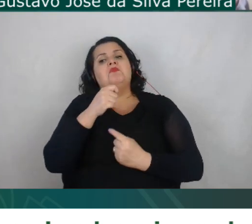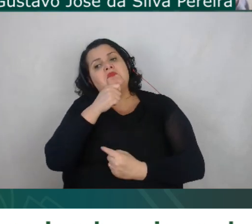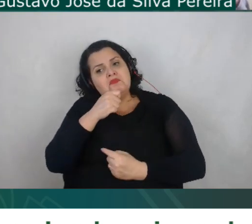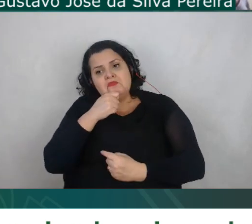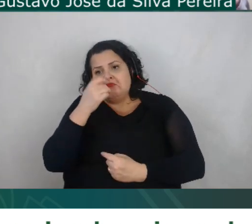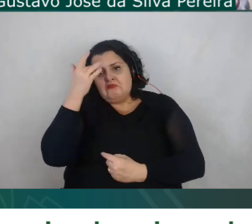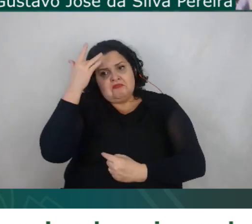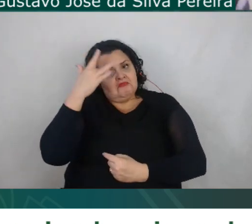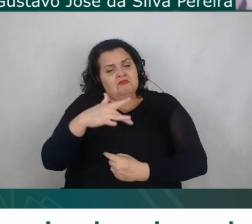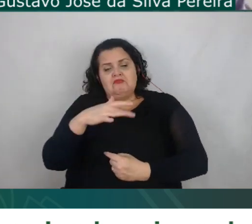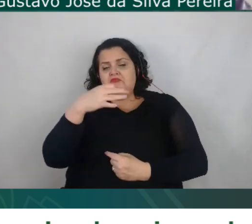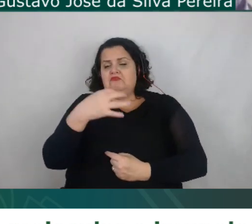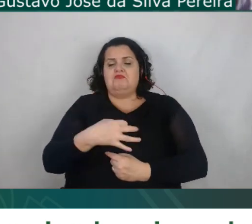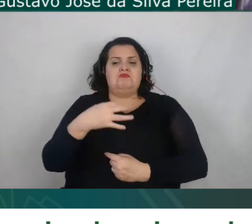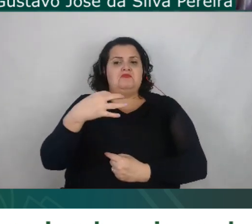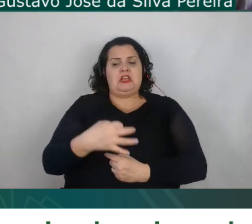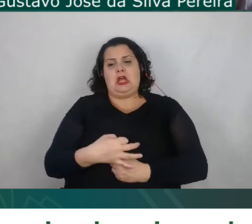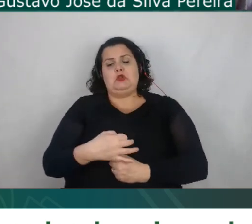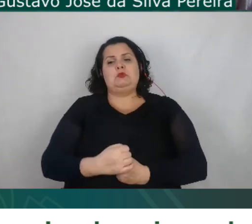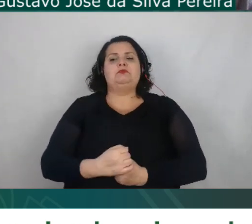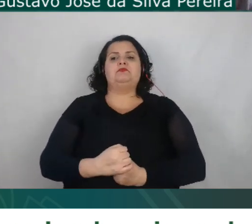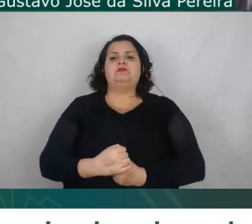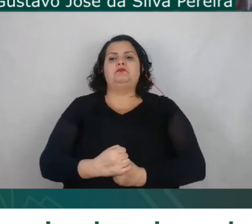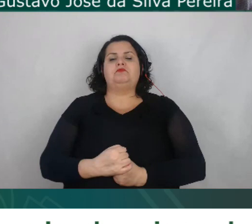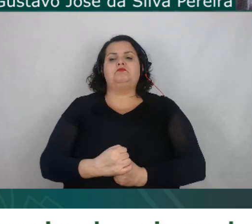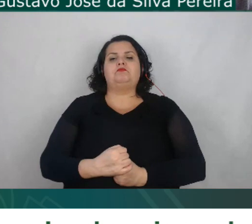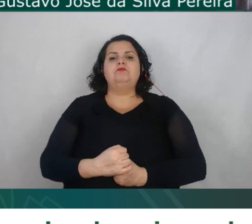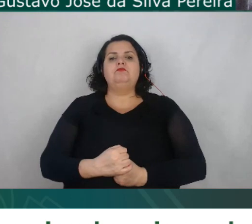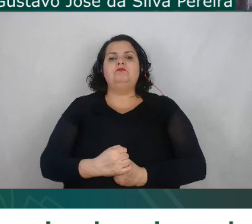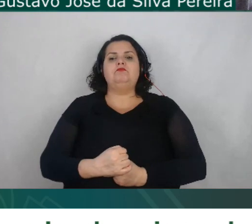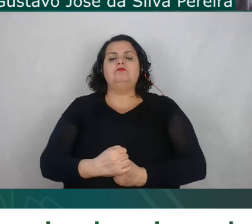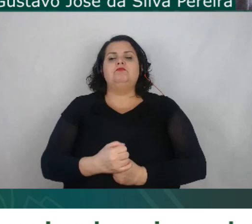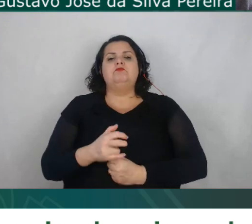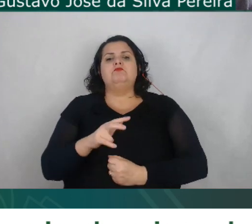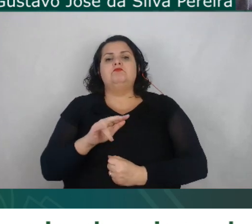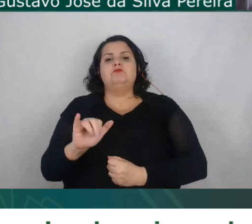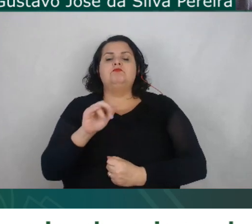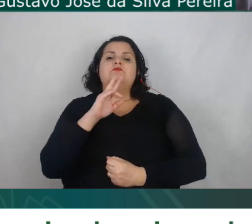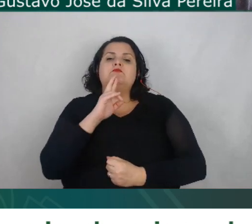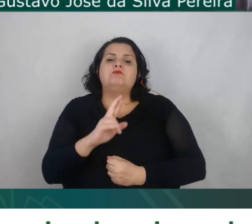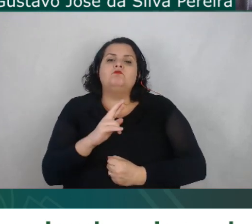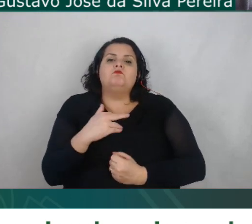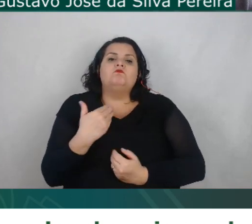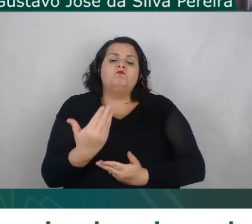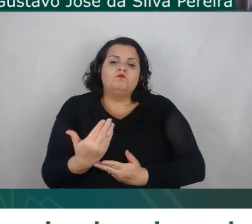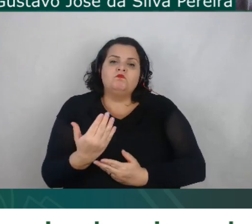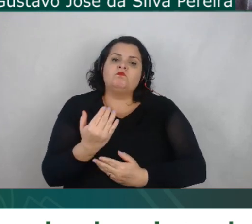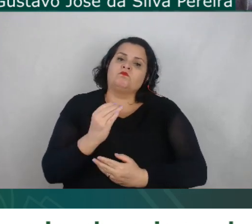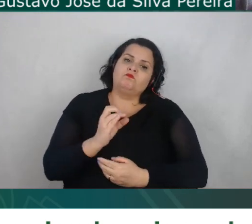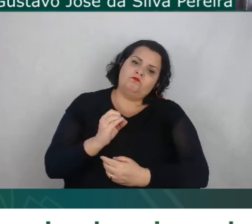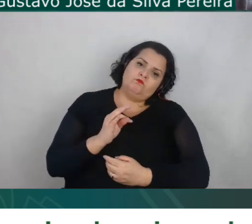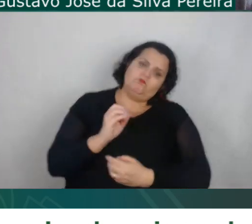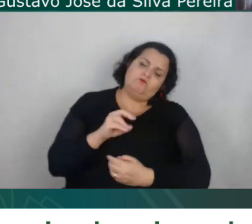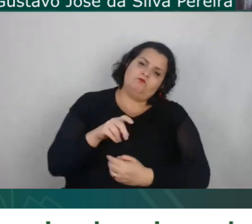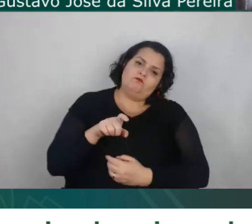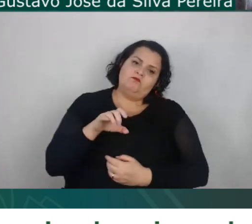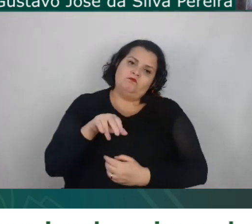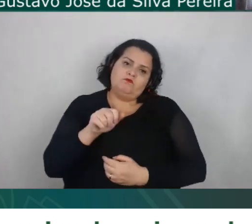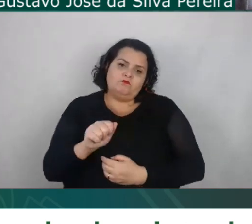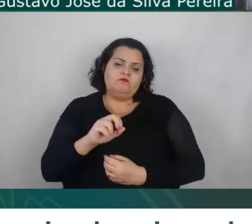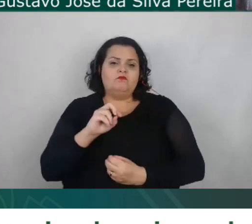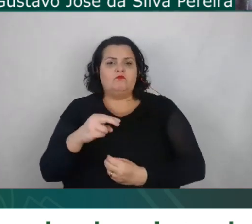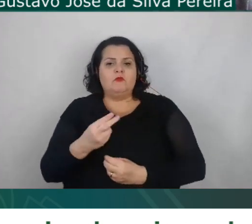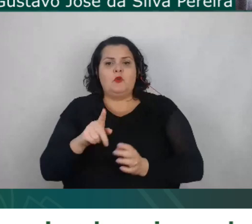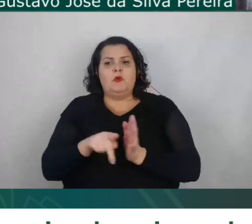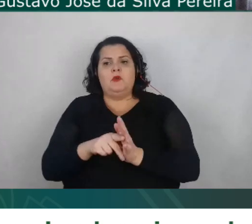qual a realidade do seu efeito, se é diretamente relacionado a citocinas ou diretamente relacionado com o vírus,